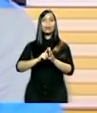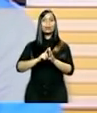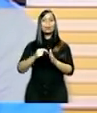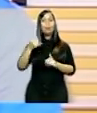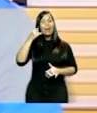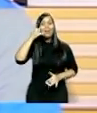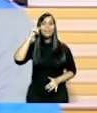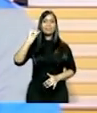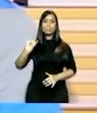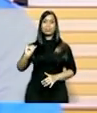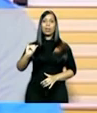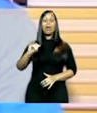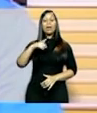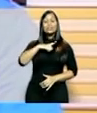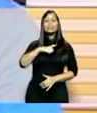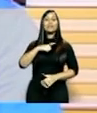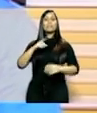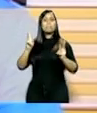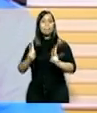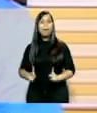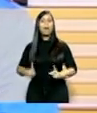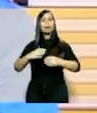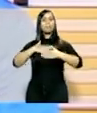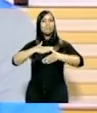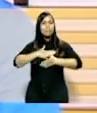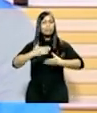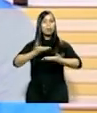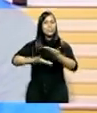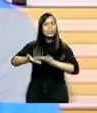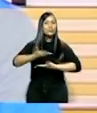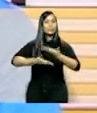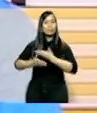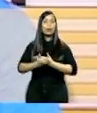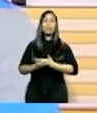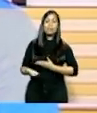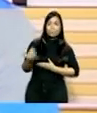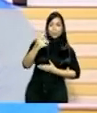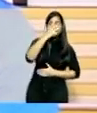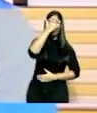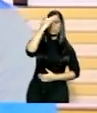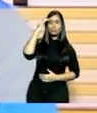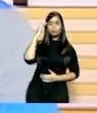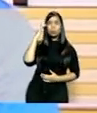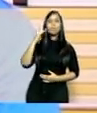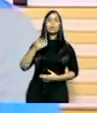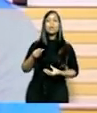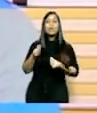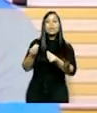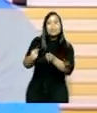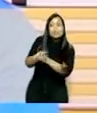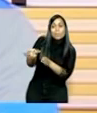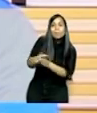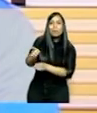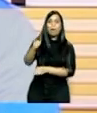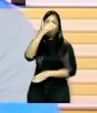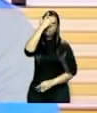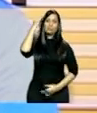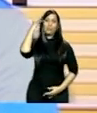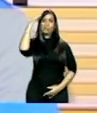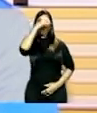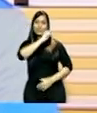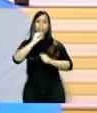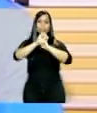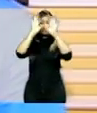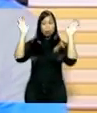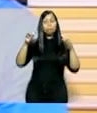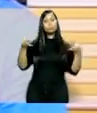um clima de paz, um clima de harmonia, e ele traz a população para um debate diferente, ele conscientiza a população. Nesse sentido, ele é muito mais